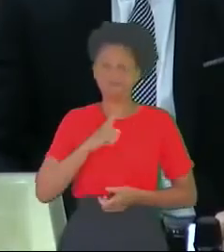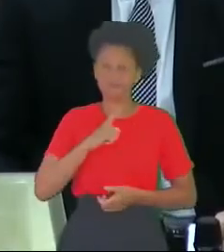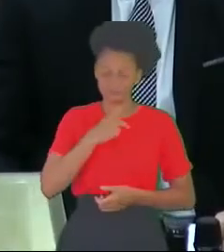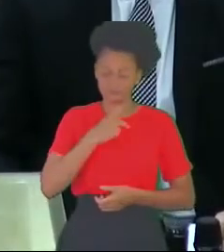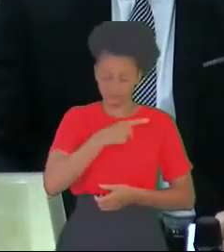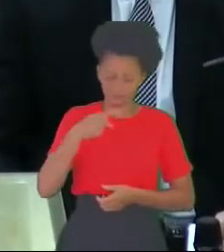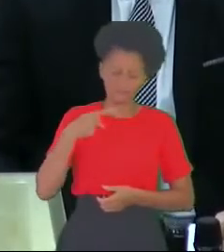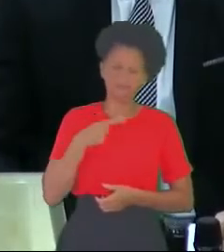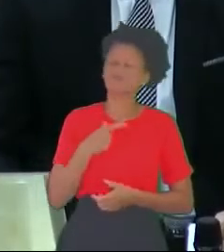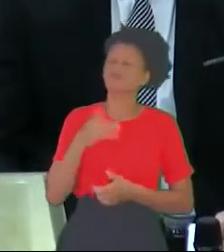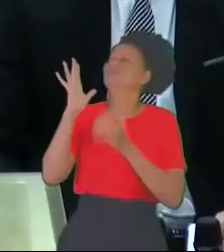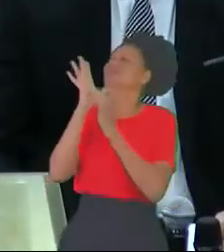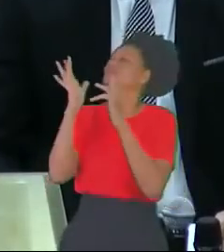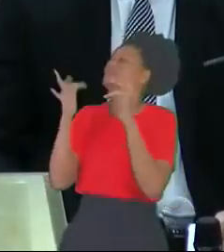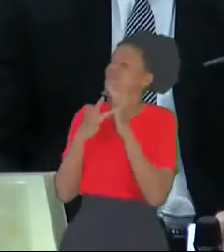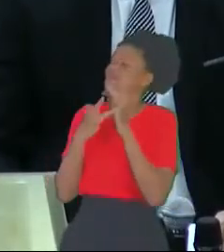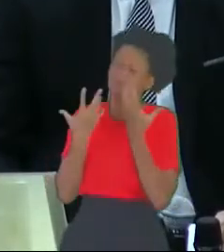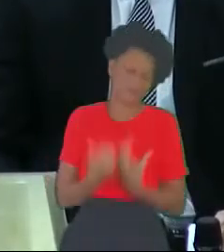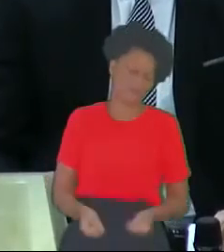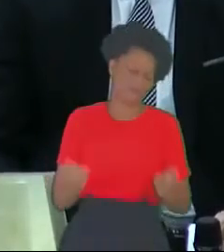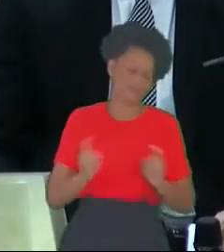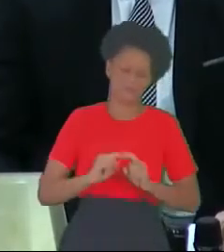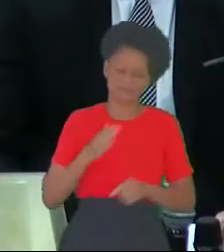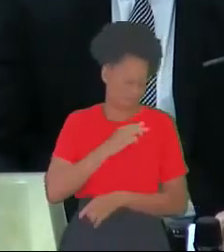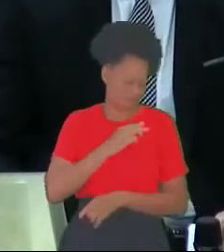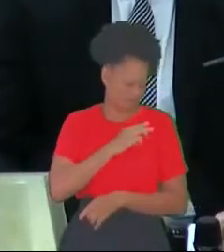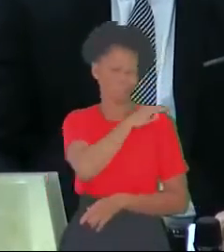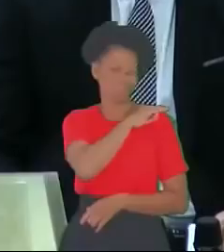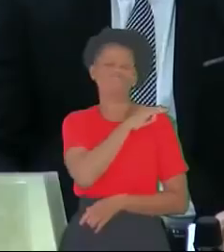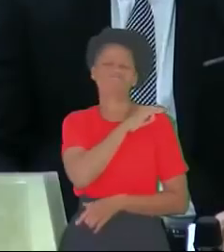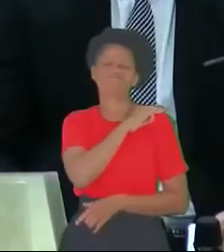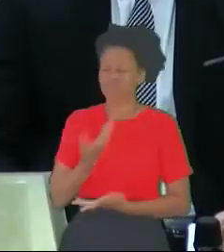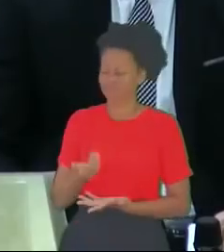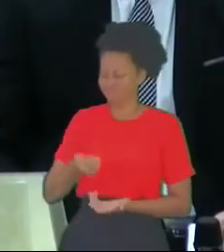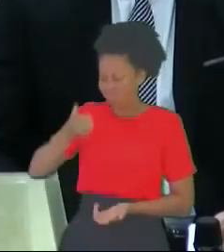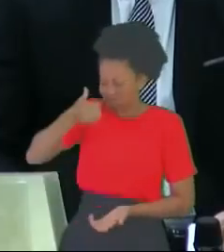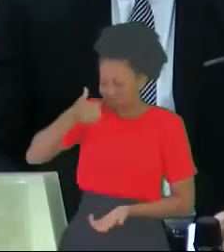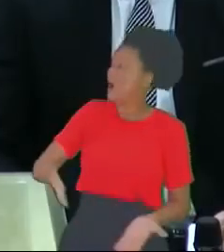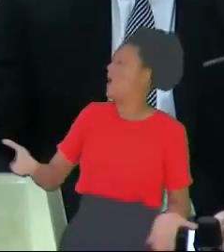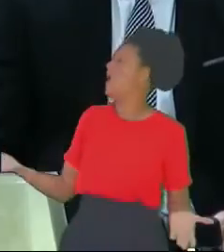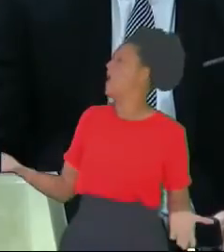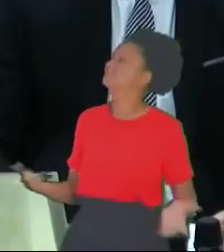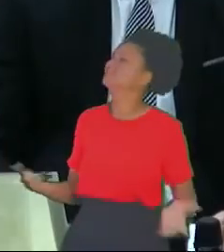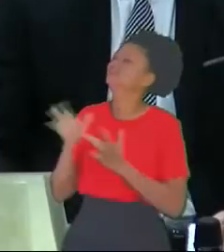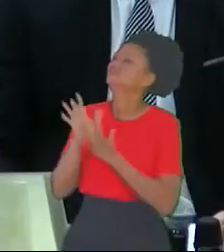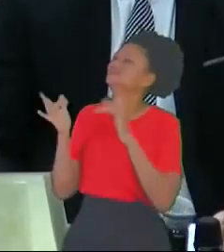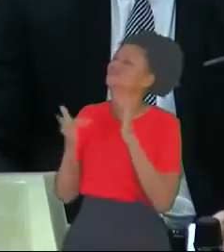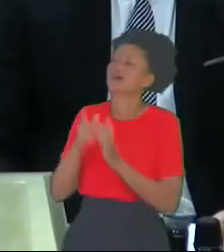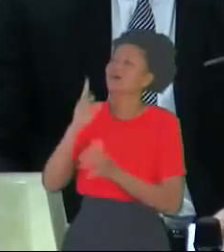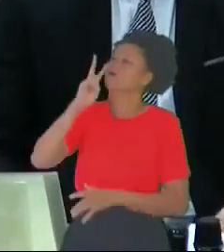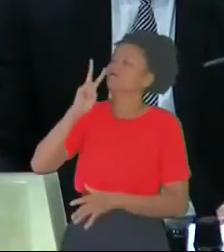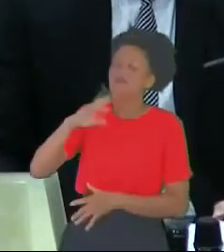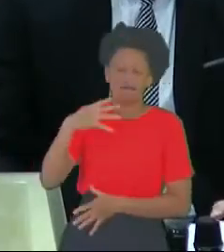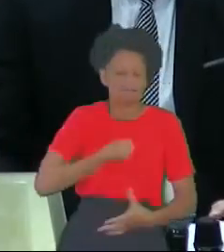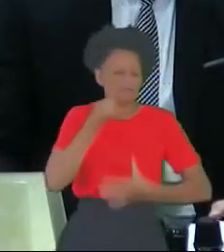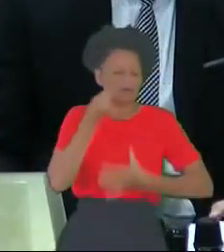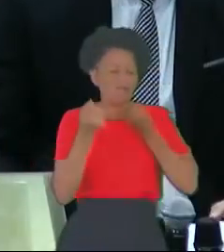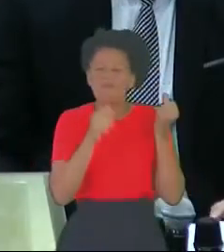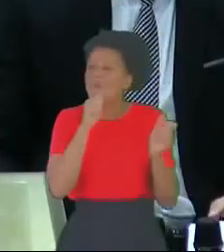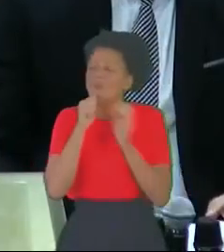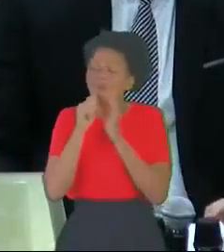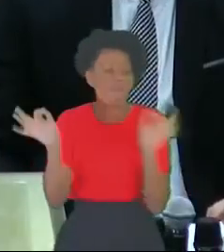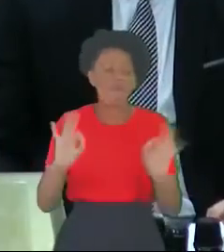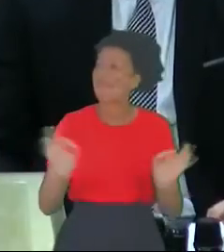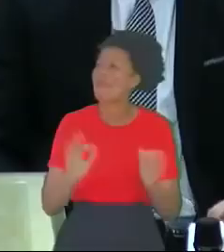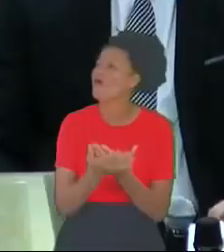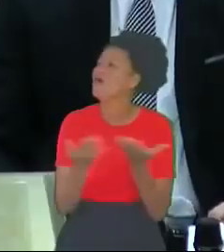está dizendo: Jesus, eu não me conformo com o meu ministério tão pífio. Eu não me conformo, Jesus, de ver o Senhor não salvar. Eu não me conformo de